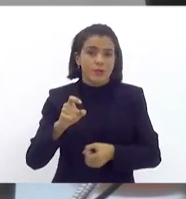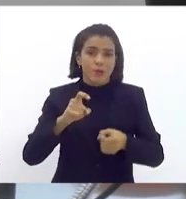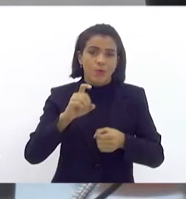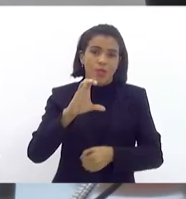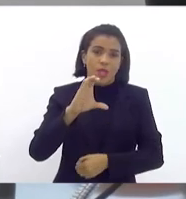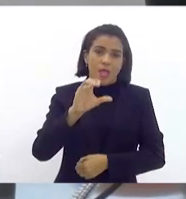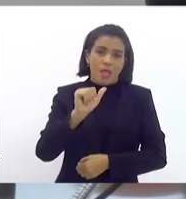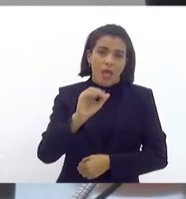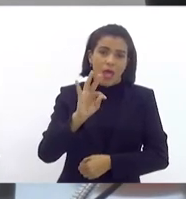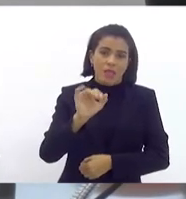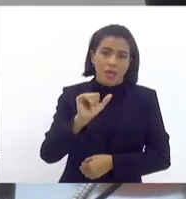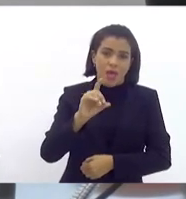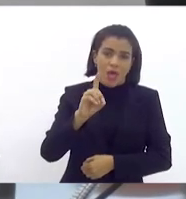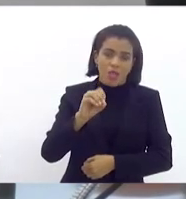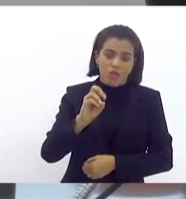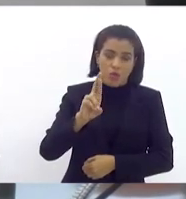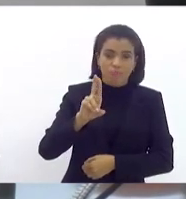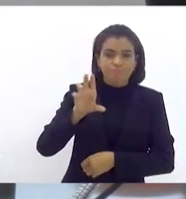aí, para suprir